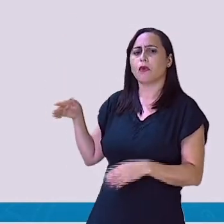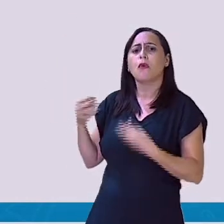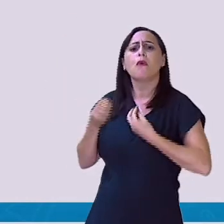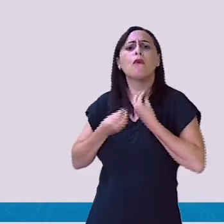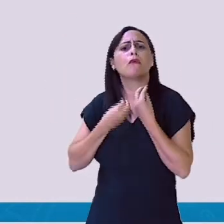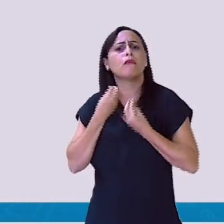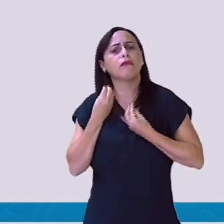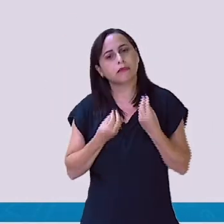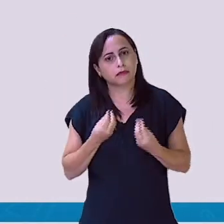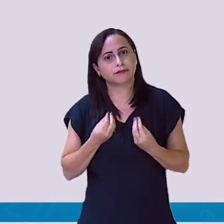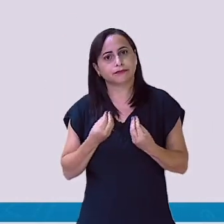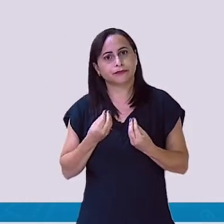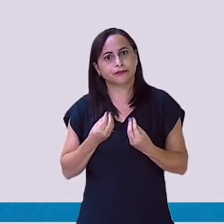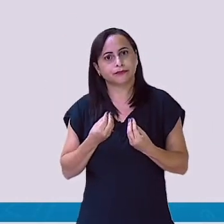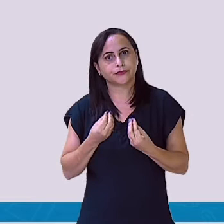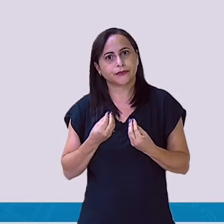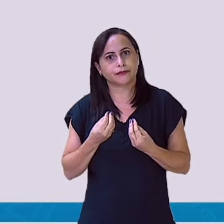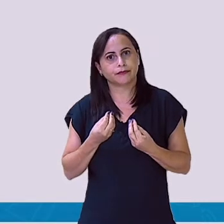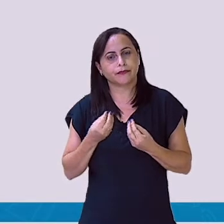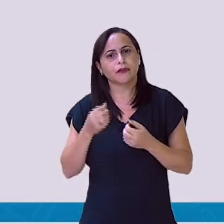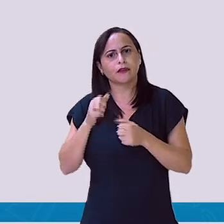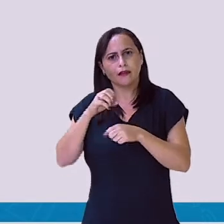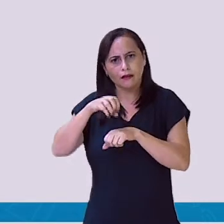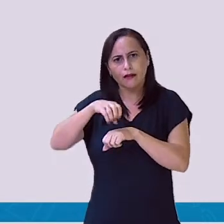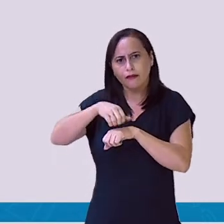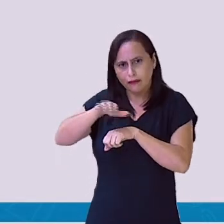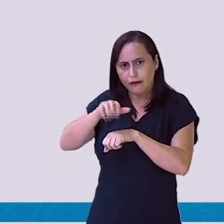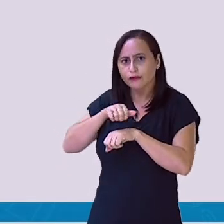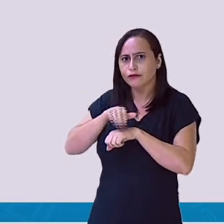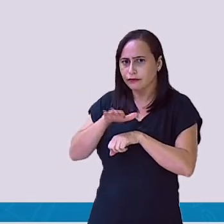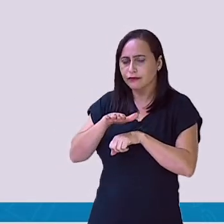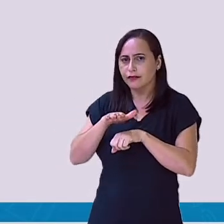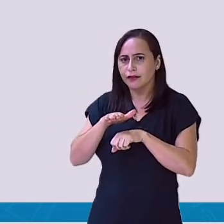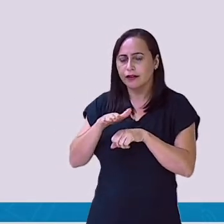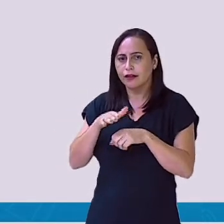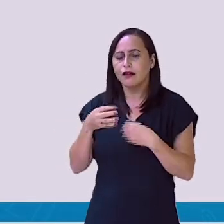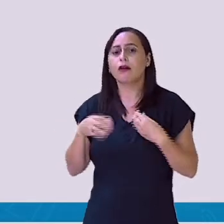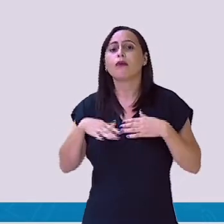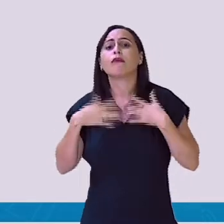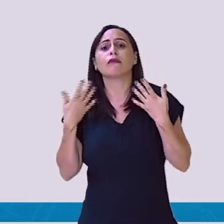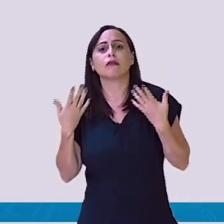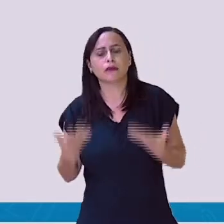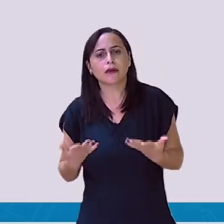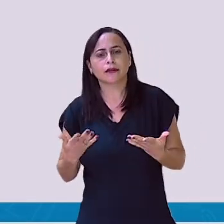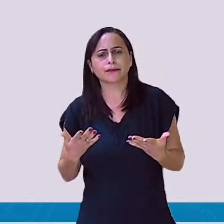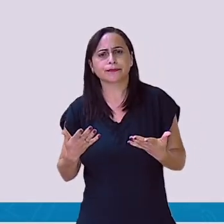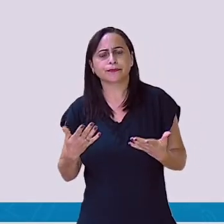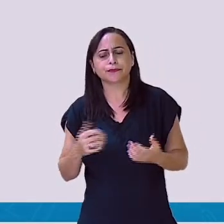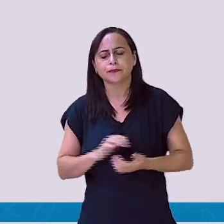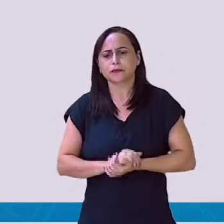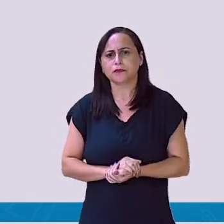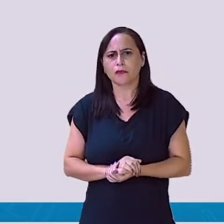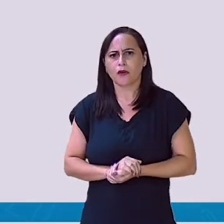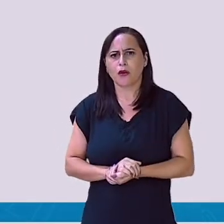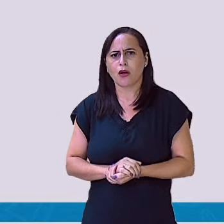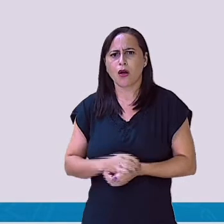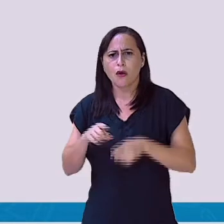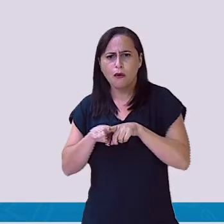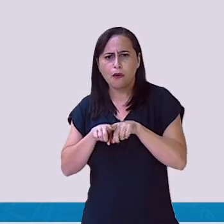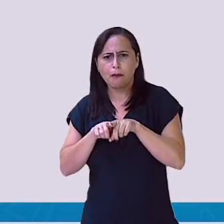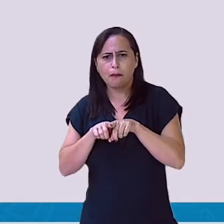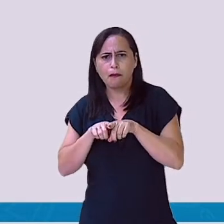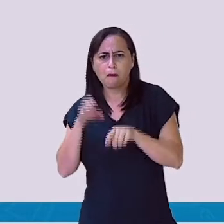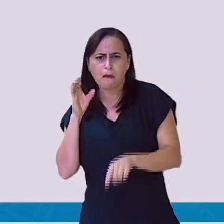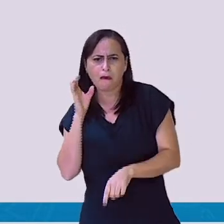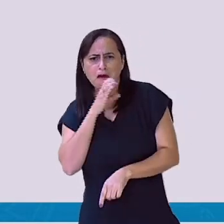acima. Isso, zunei para o morro acima, quer dizer o quê? Que ele foi devagar, que ele foi apressado,